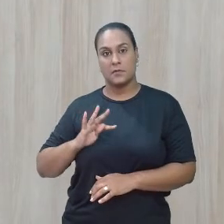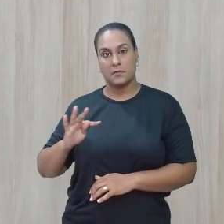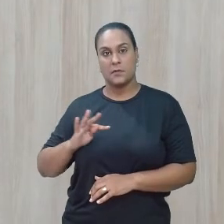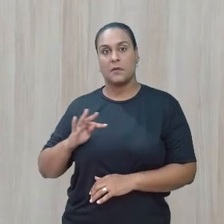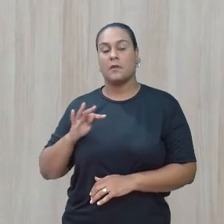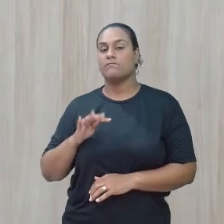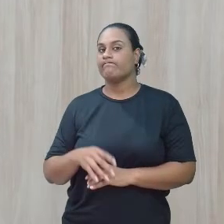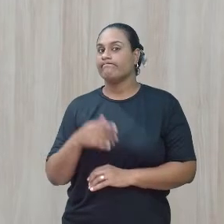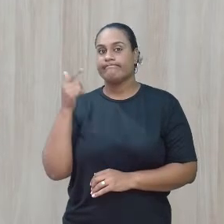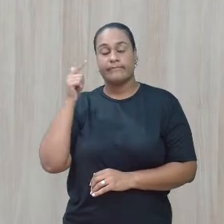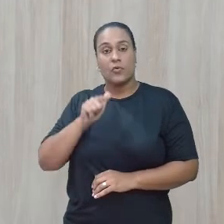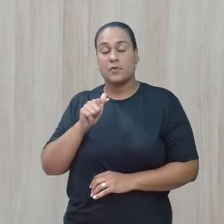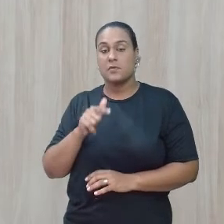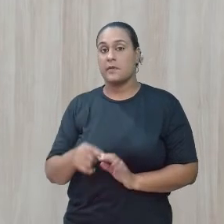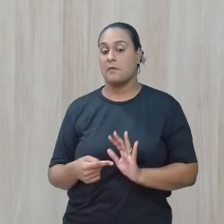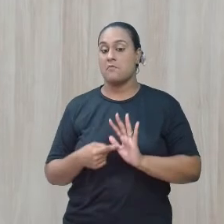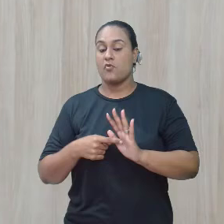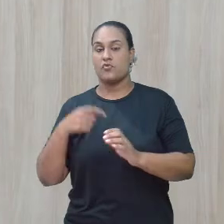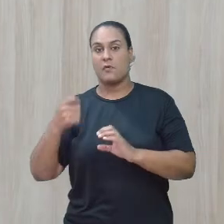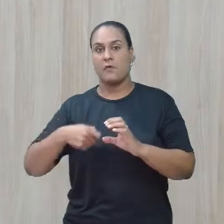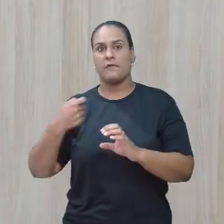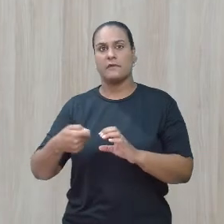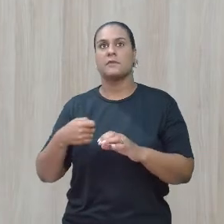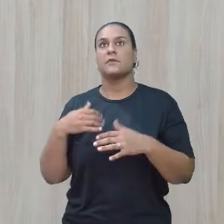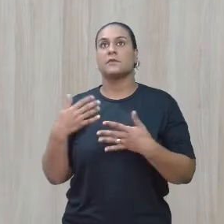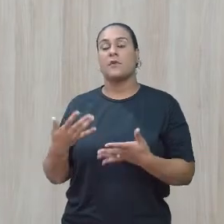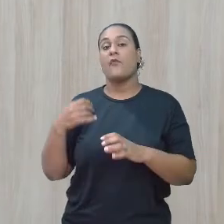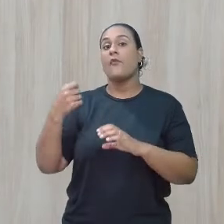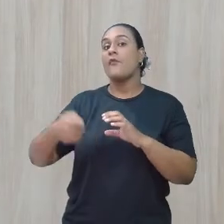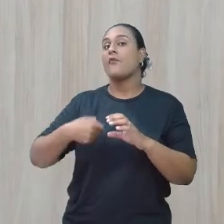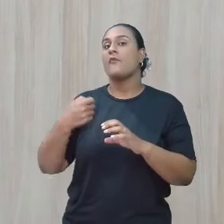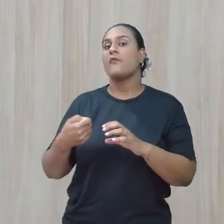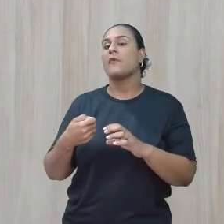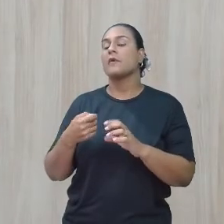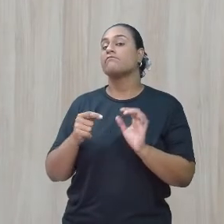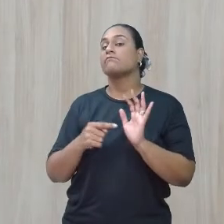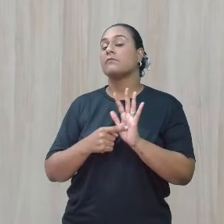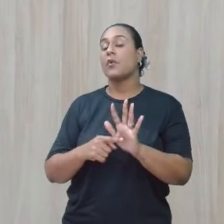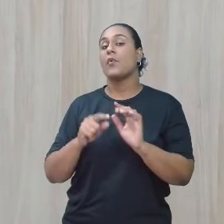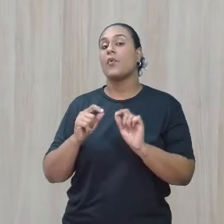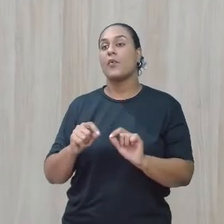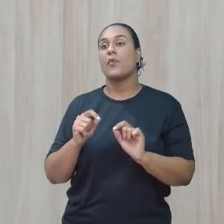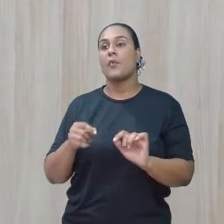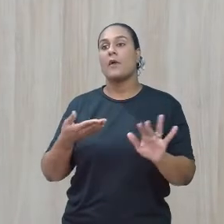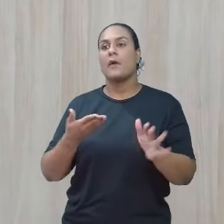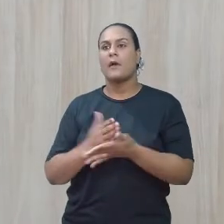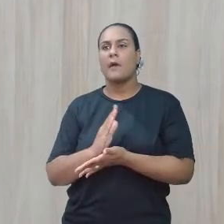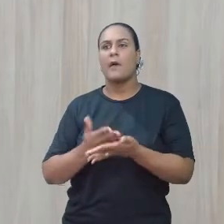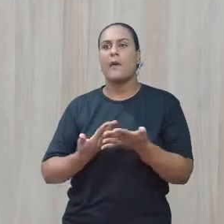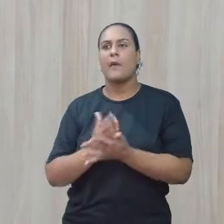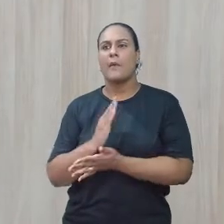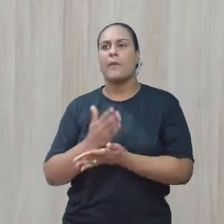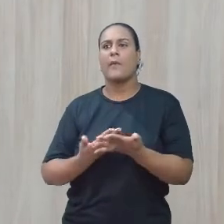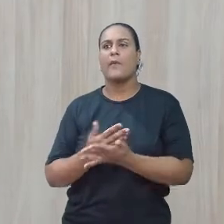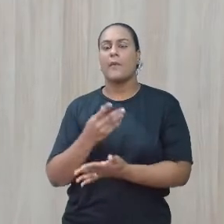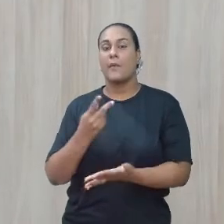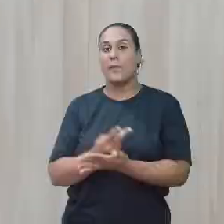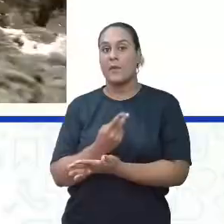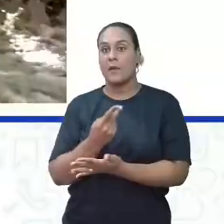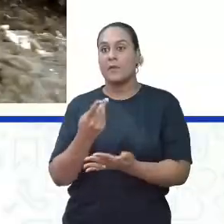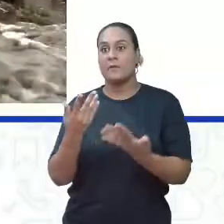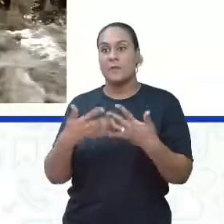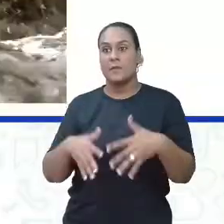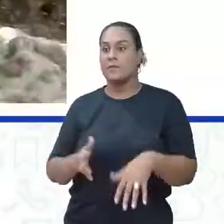que não está conseguindo, mas aqui são vídeos, né, que mostram alguns fenômenos naturais, né?